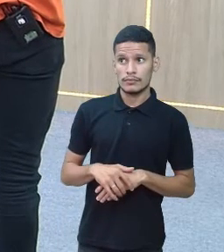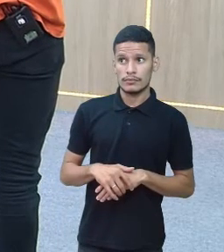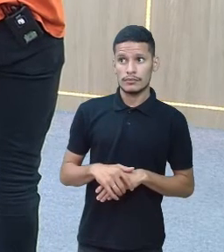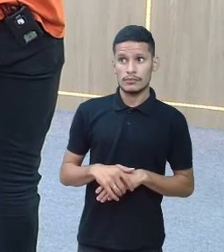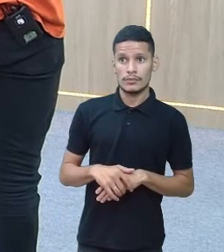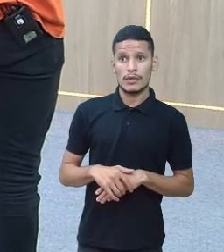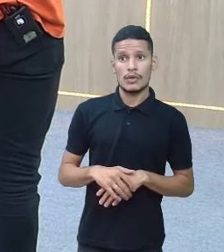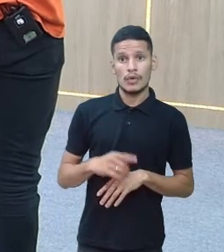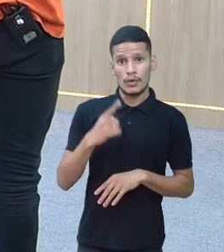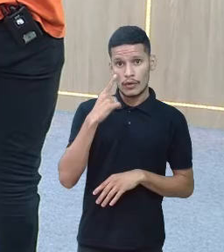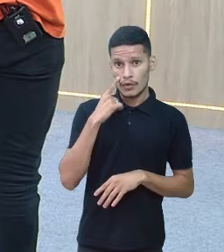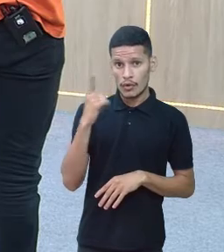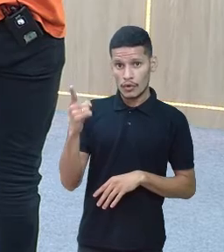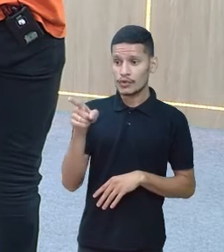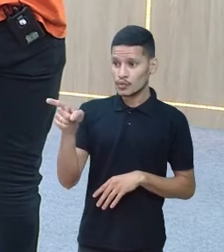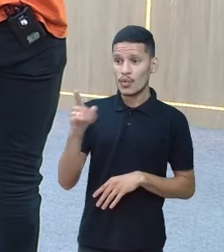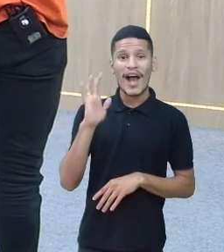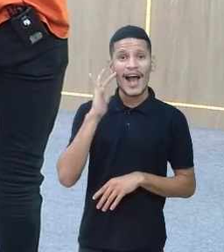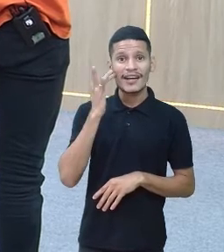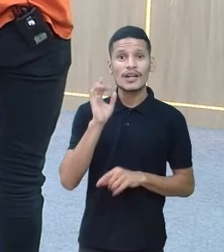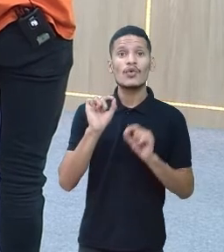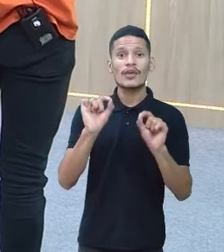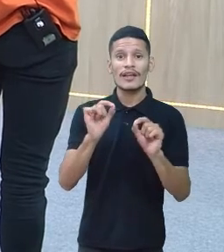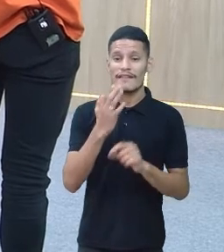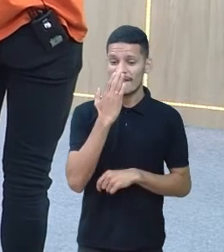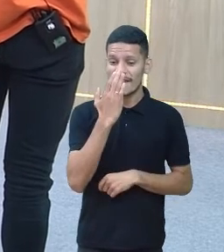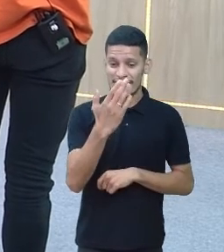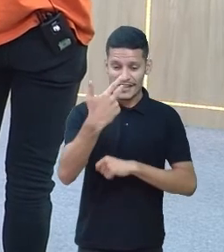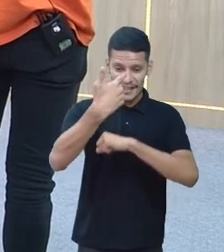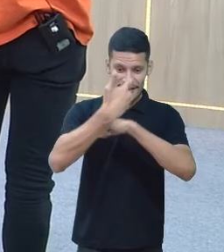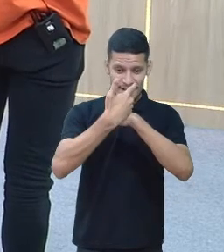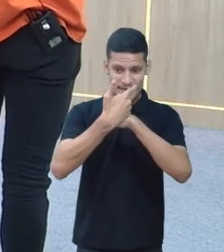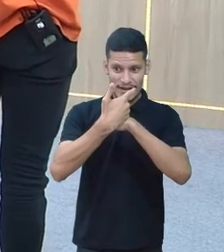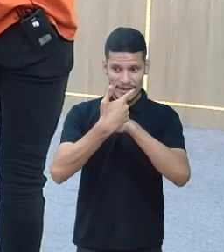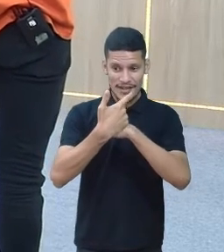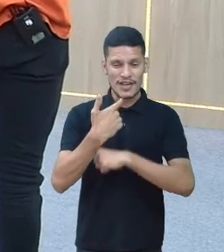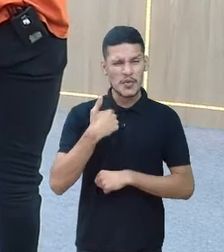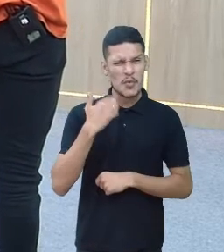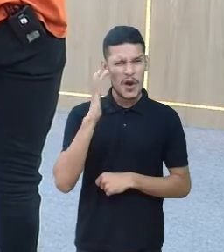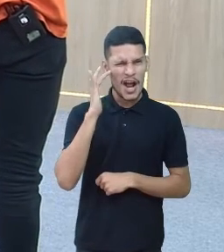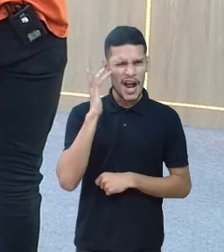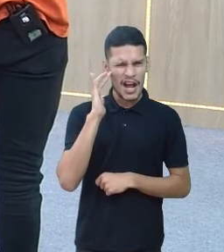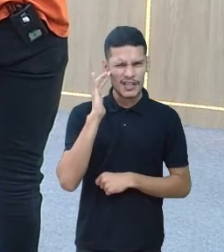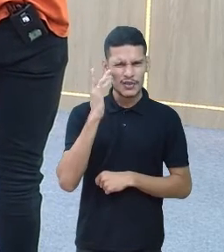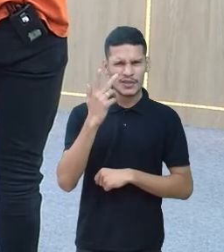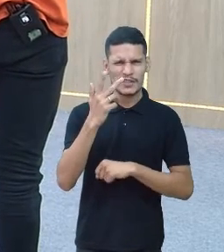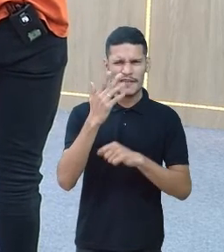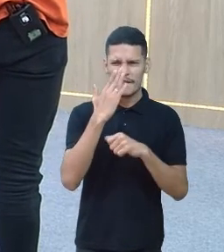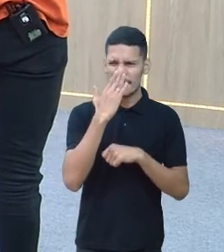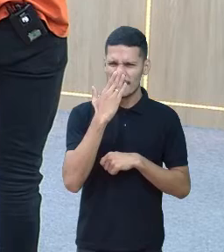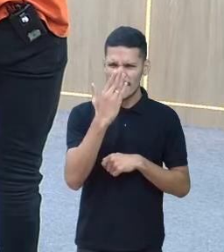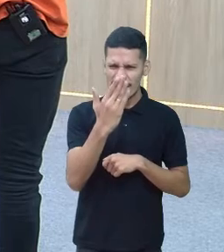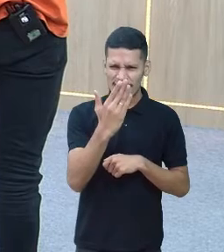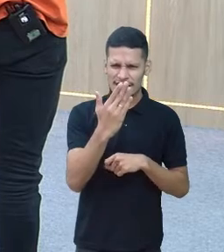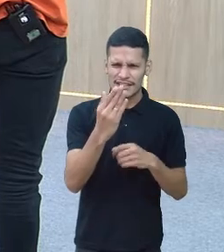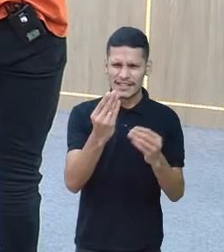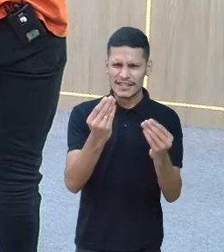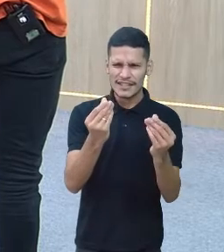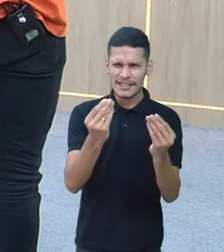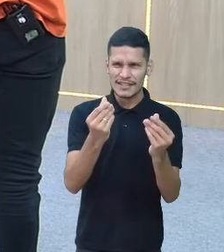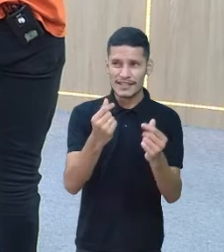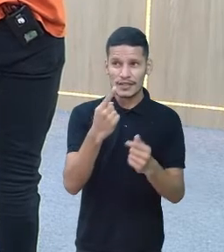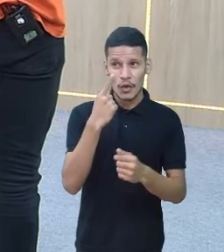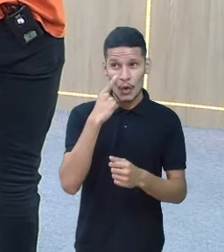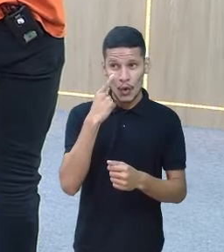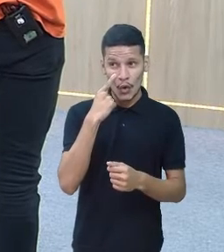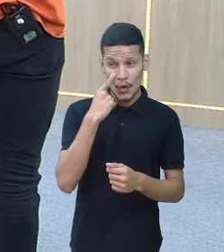de frente pra câmera? Eu acho que eu tô de frente pra... Ó, vamos